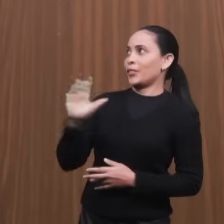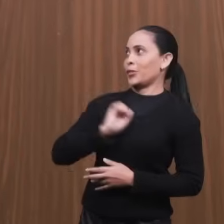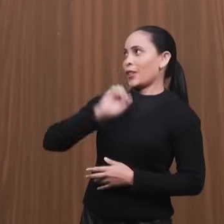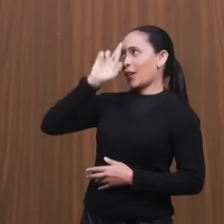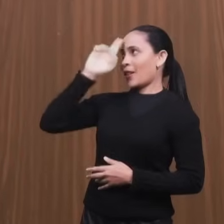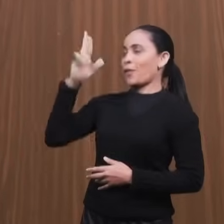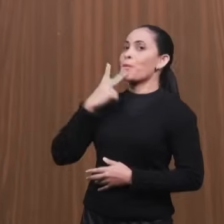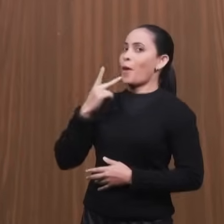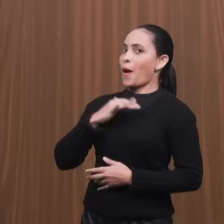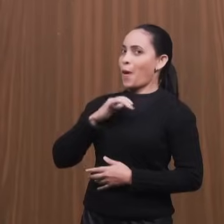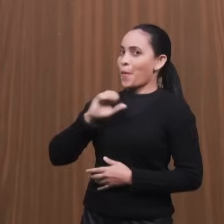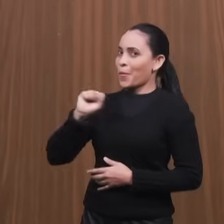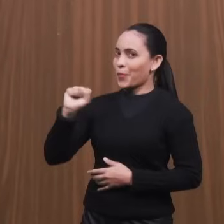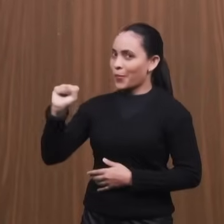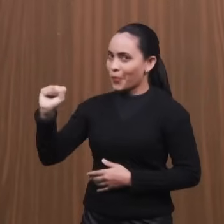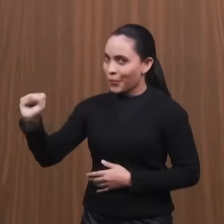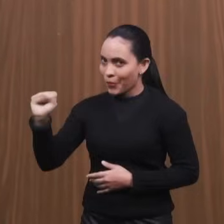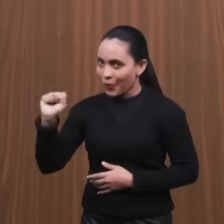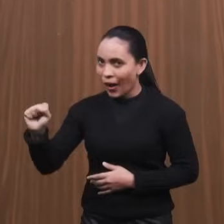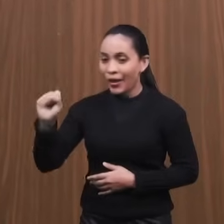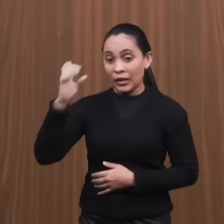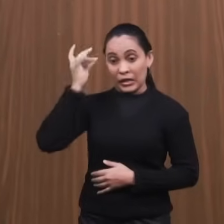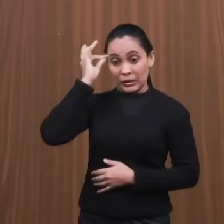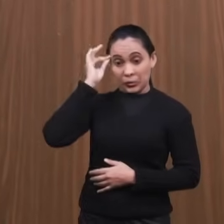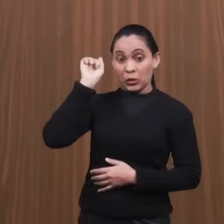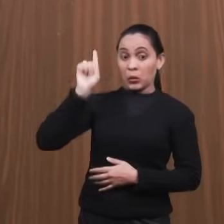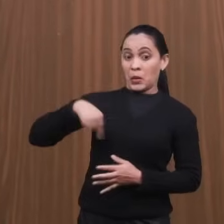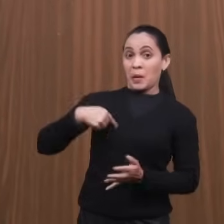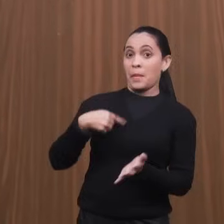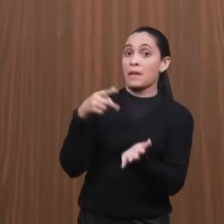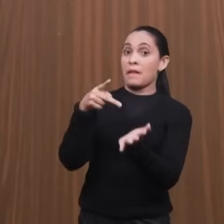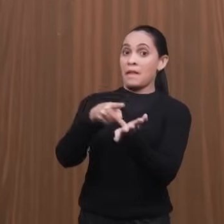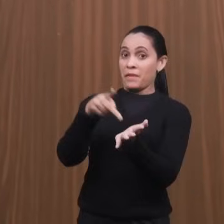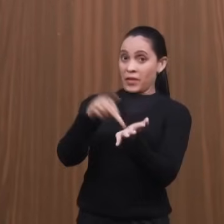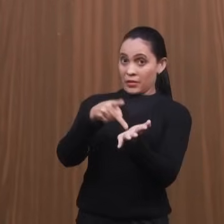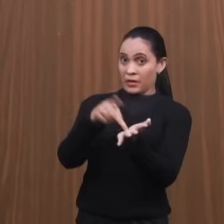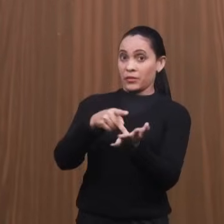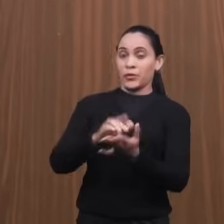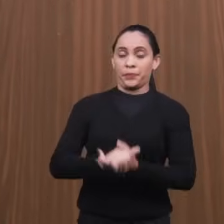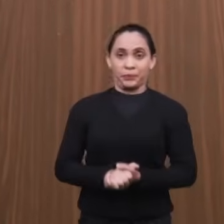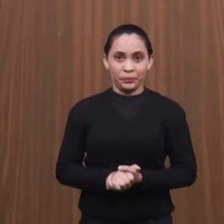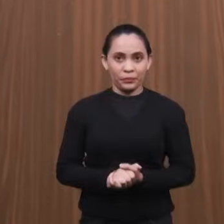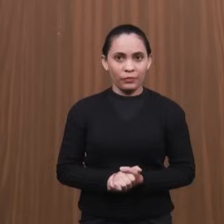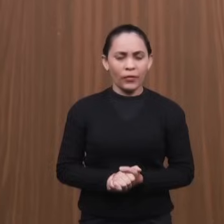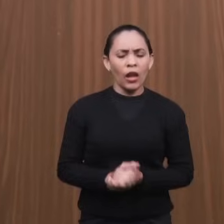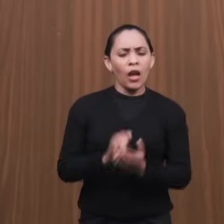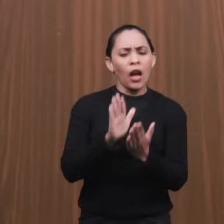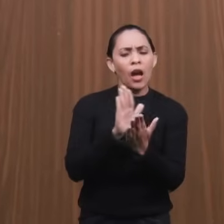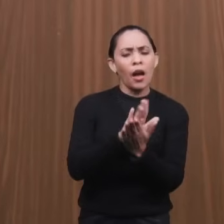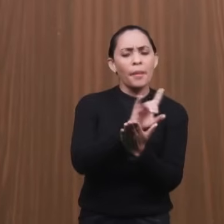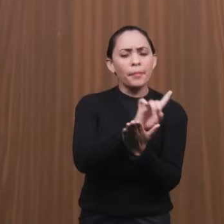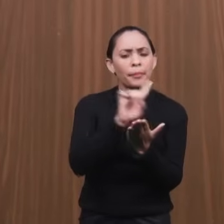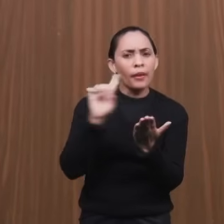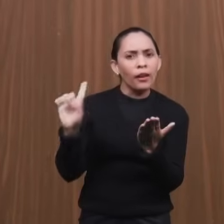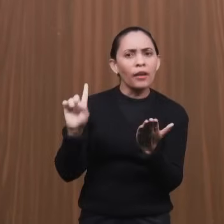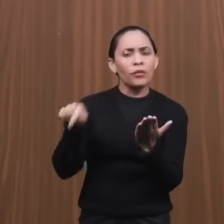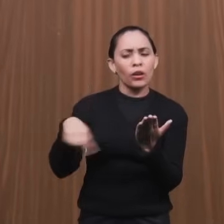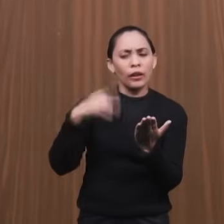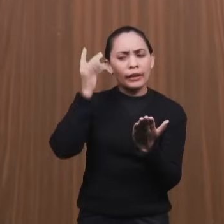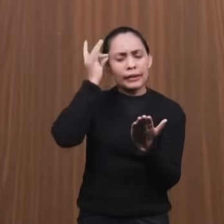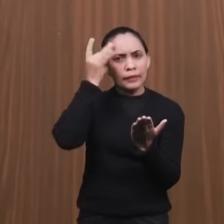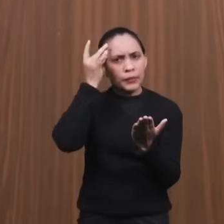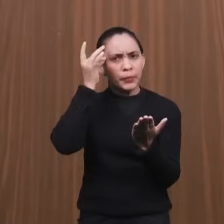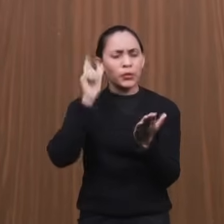ao Pai em espírito e em verdade. Essa palavra em espírito,